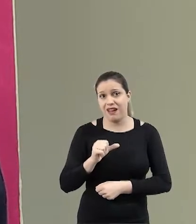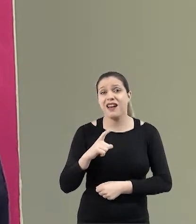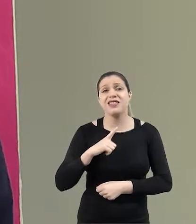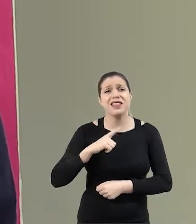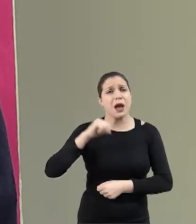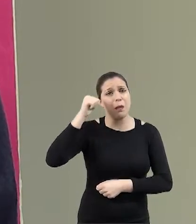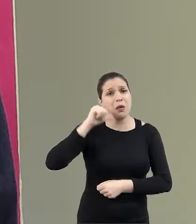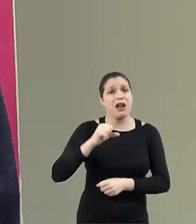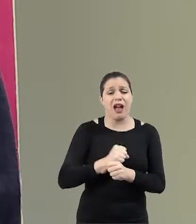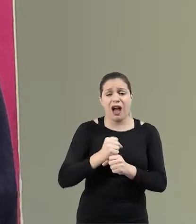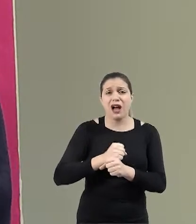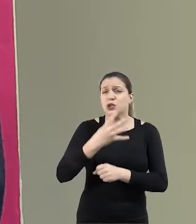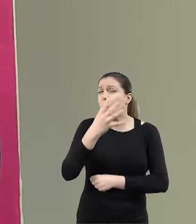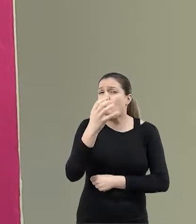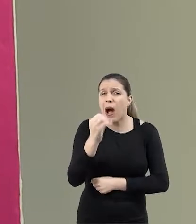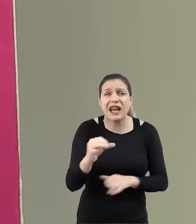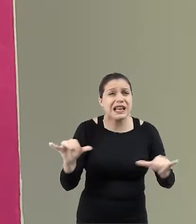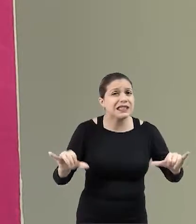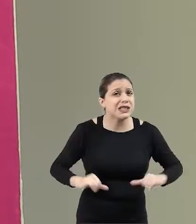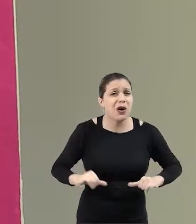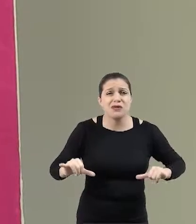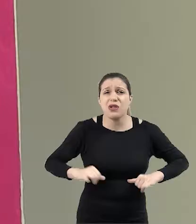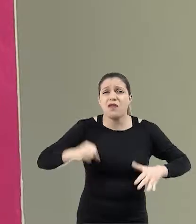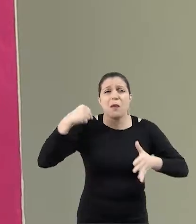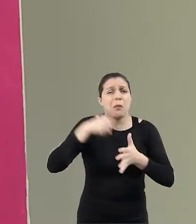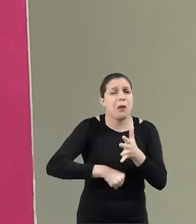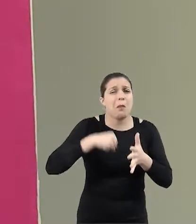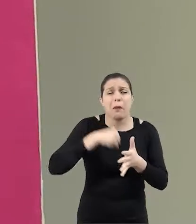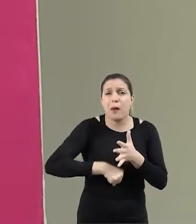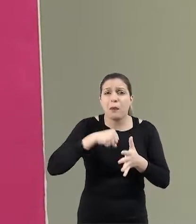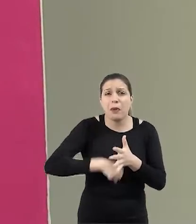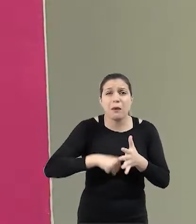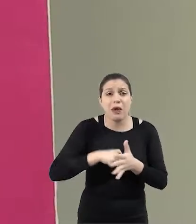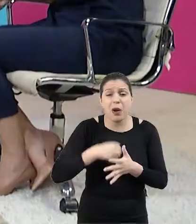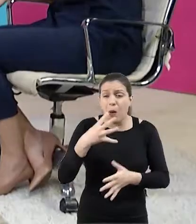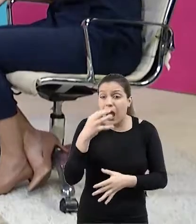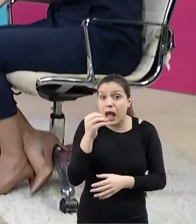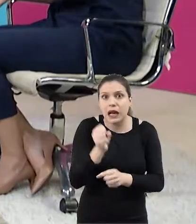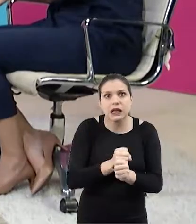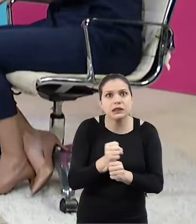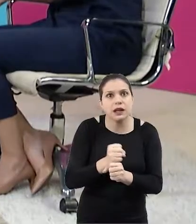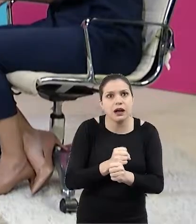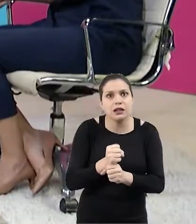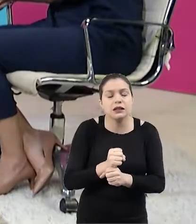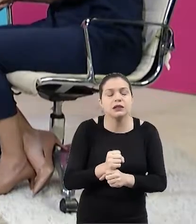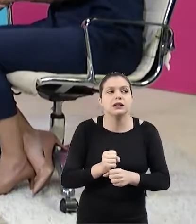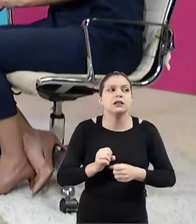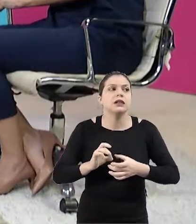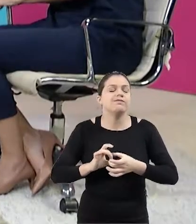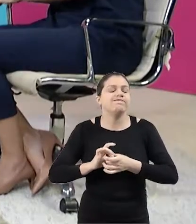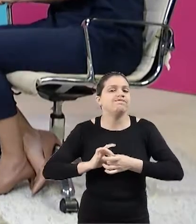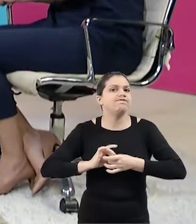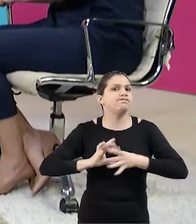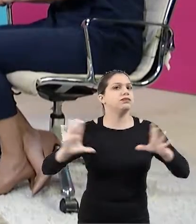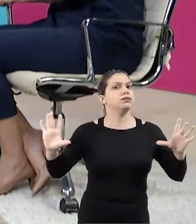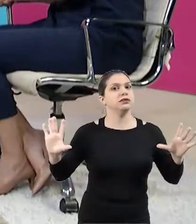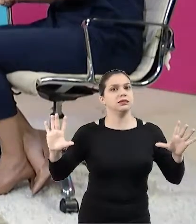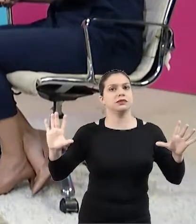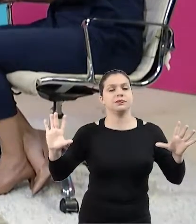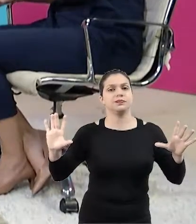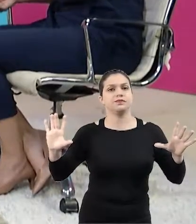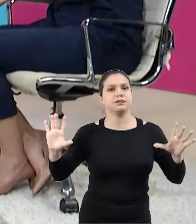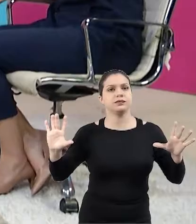40 anos de agressão e depois de um final de uma vida de 40 anos, um relacionamento, elas rompem esse relacionamento